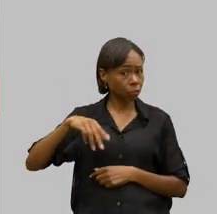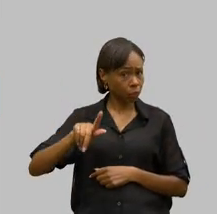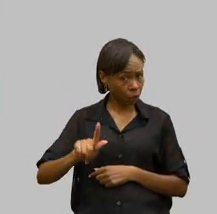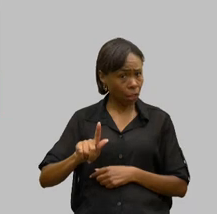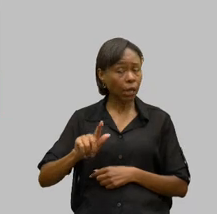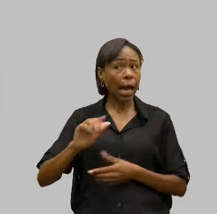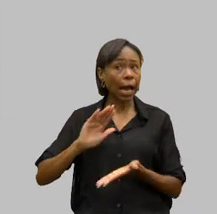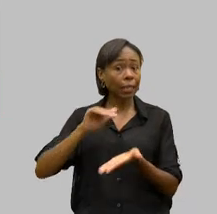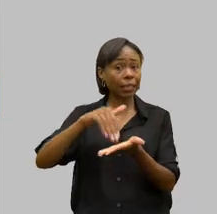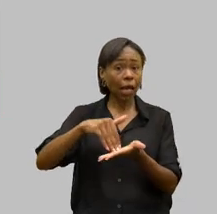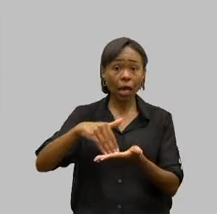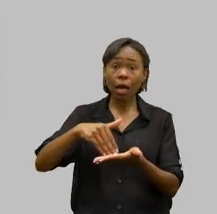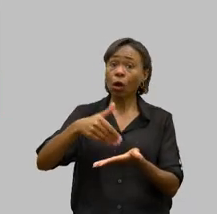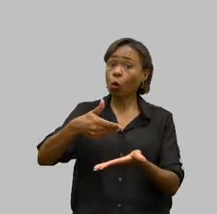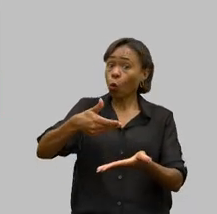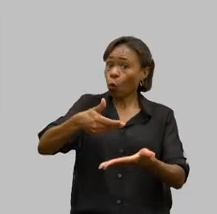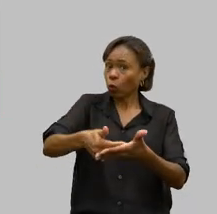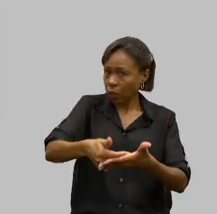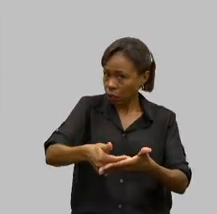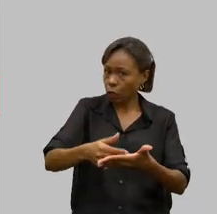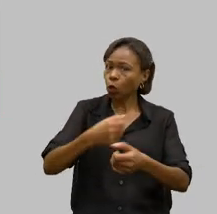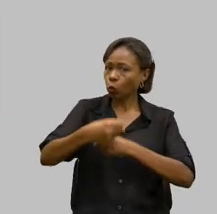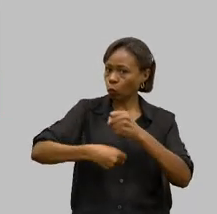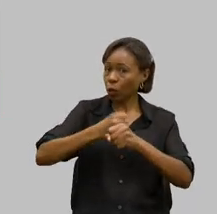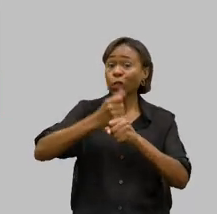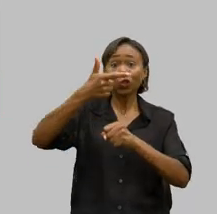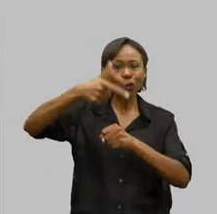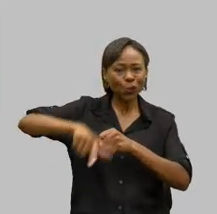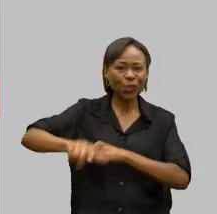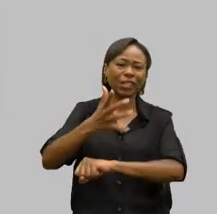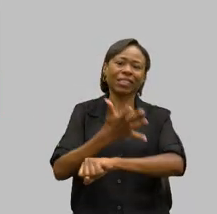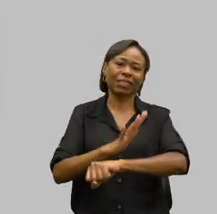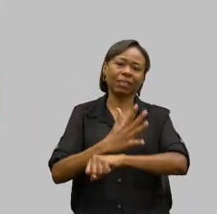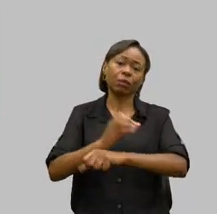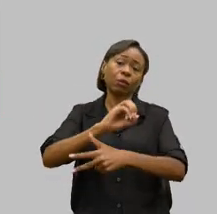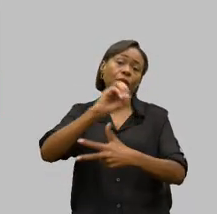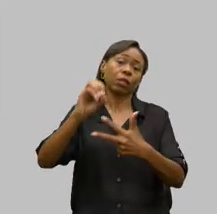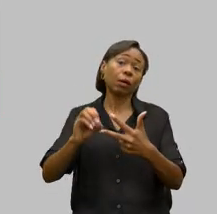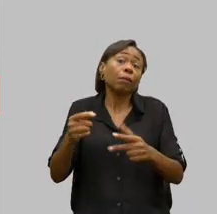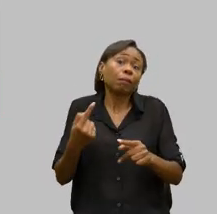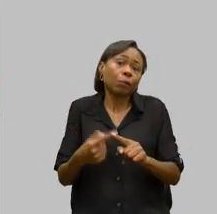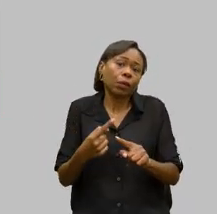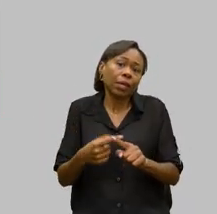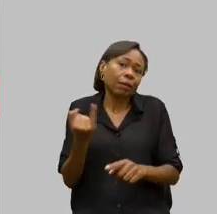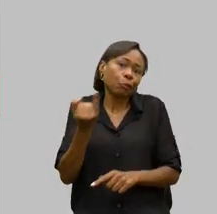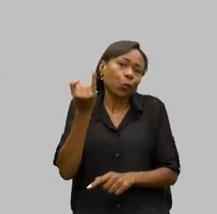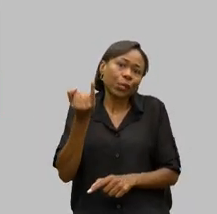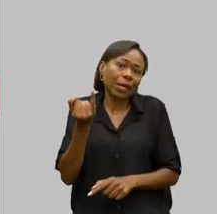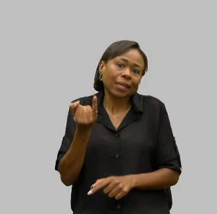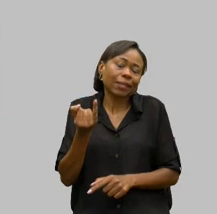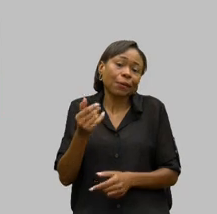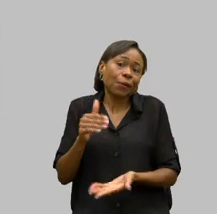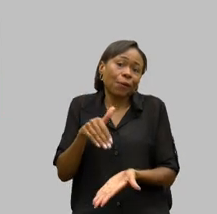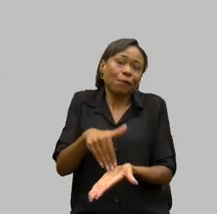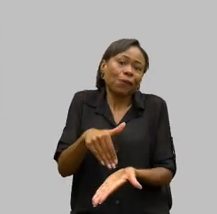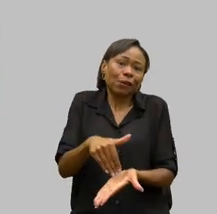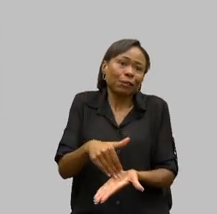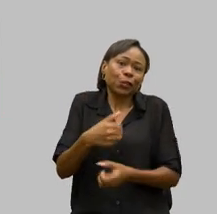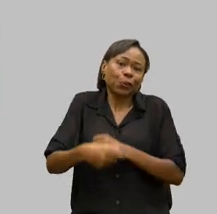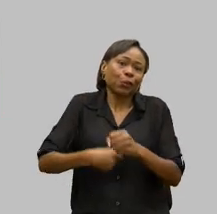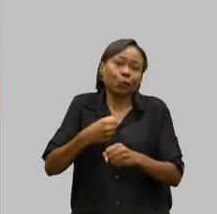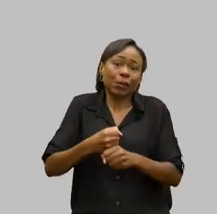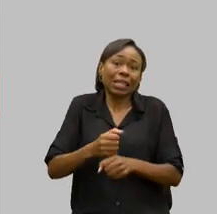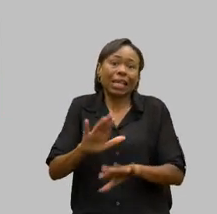nós simularemos de novo. Porque é importante o estudante vivenciar esse momento, porque, no final do ano, ele vai ter que ficar um tempão fazendo prova e, às vezes, alguns ficam